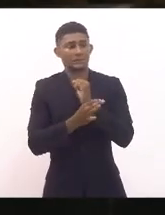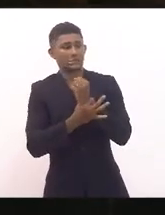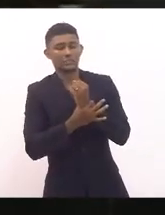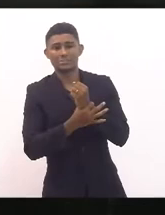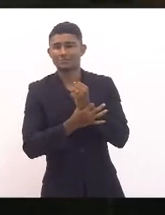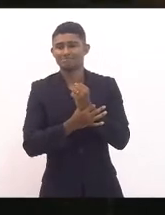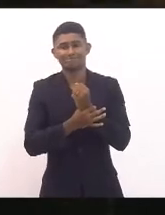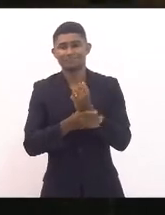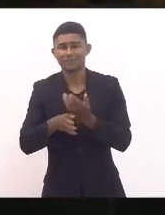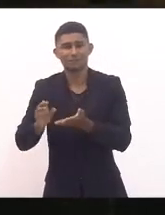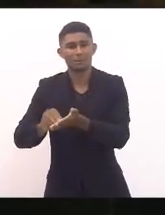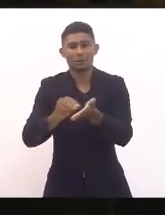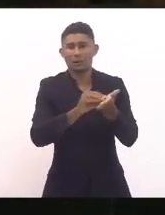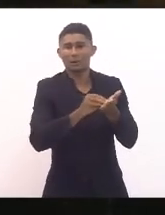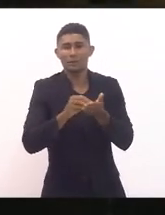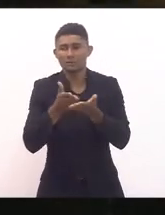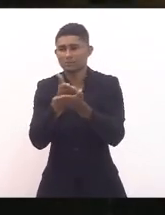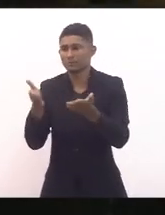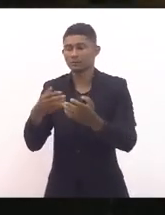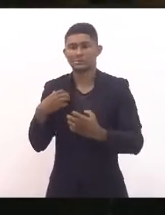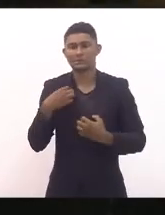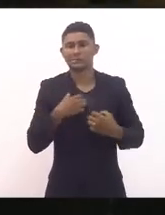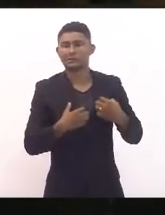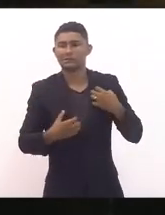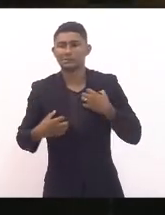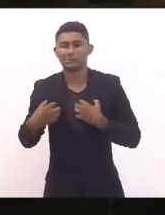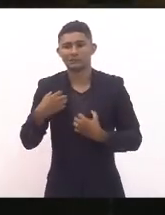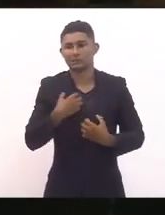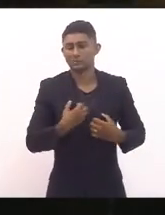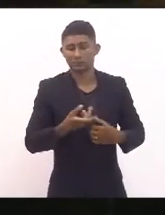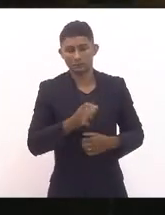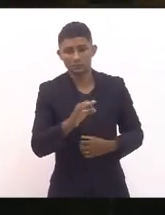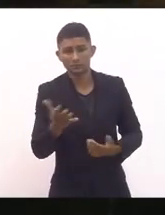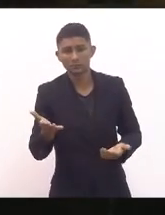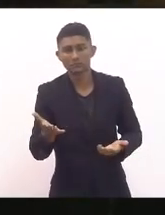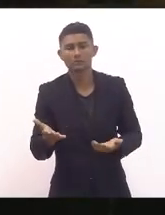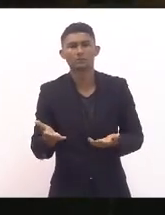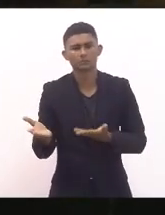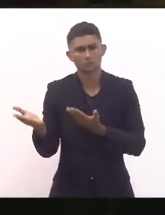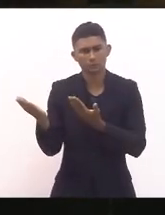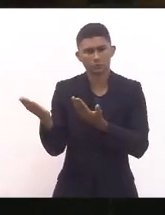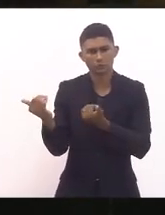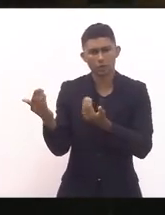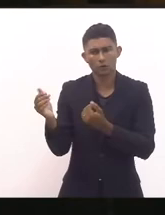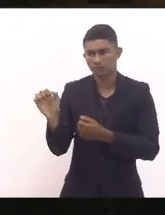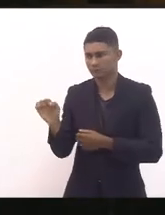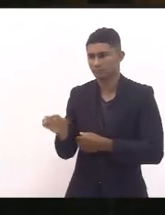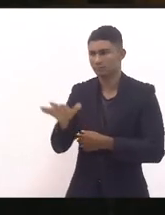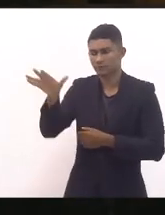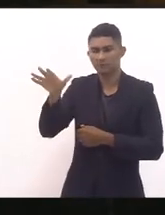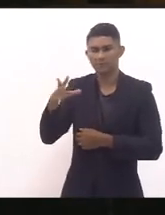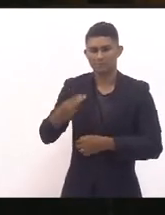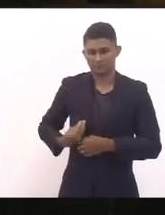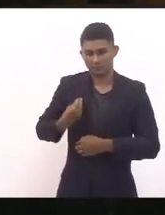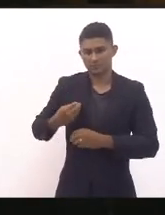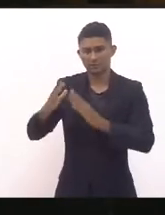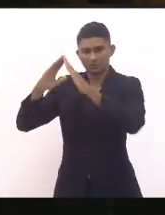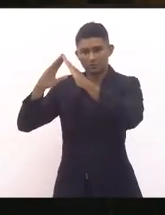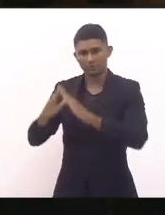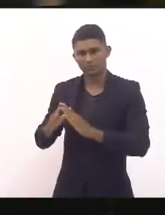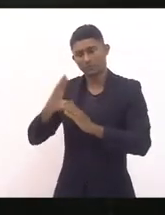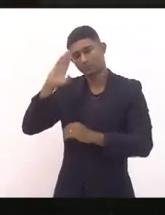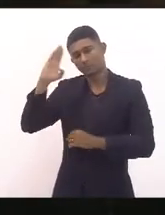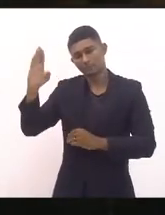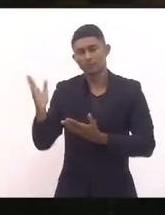uma ansiedade, causa um impacto seríssimo na vida da juventude de favela e periferia, em especial a